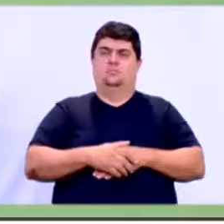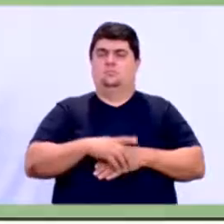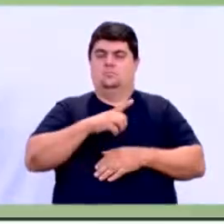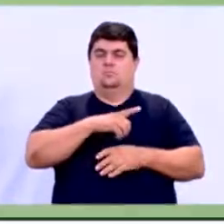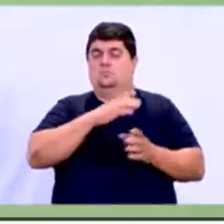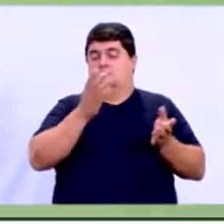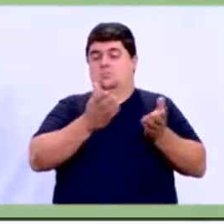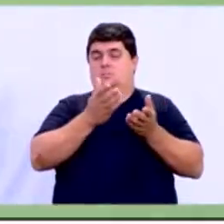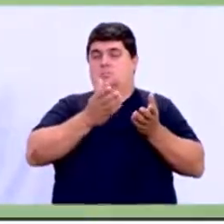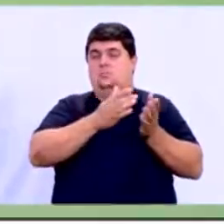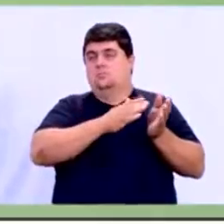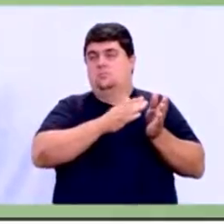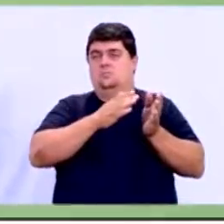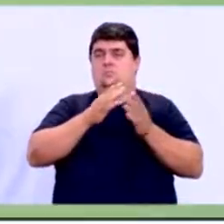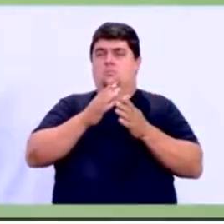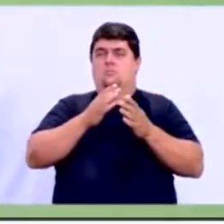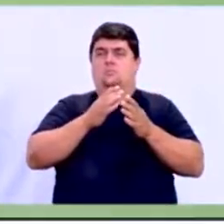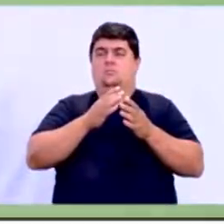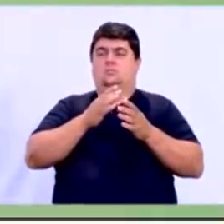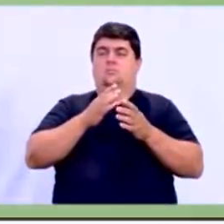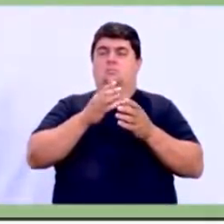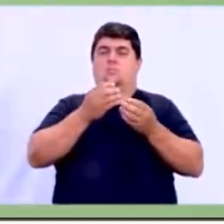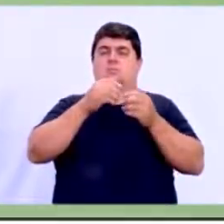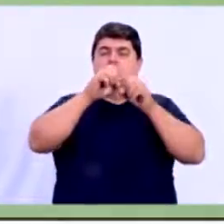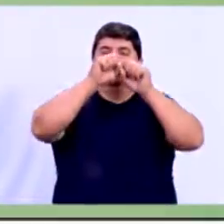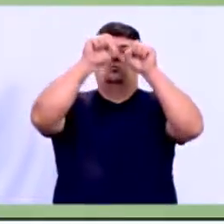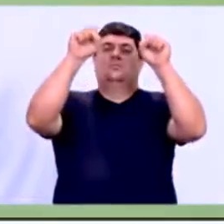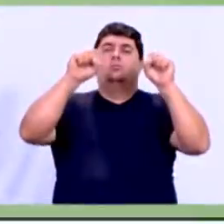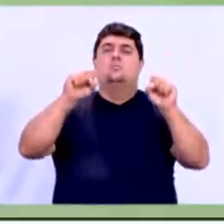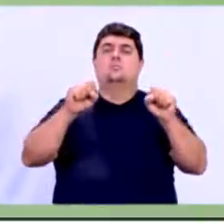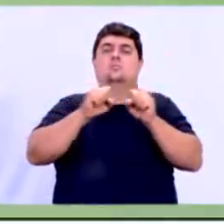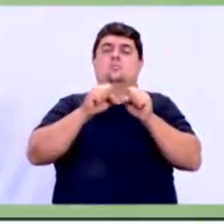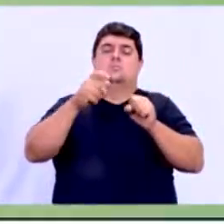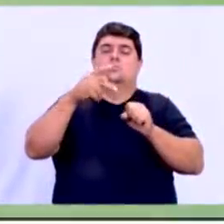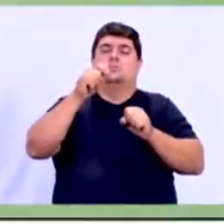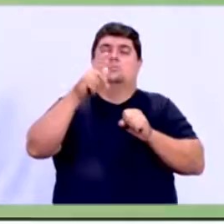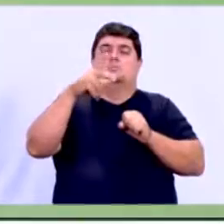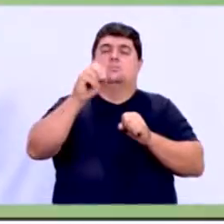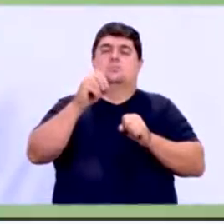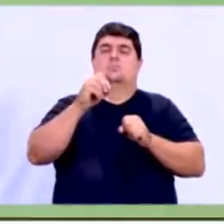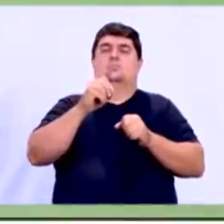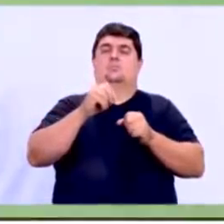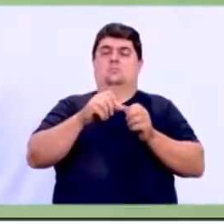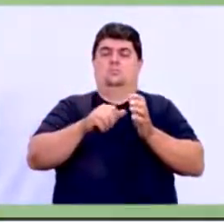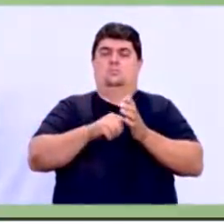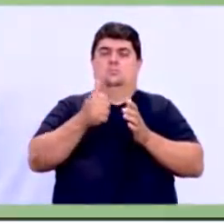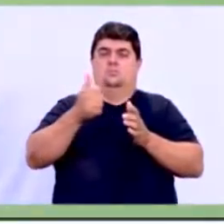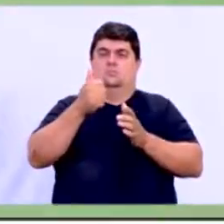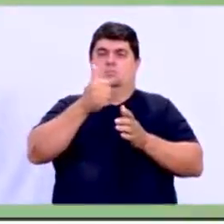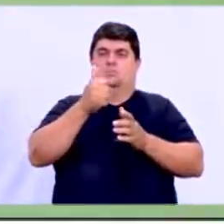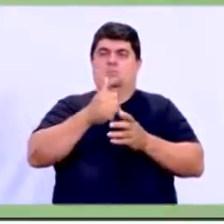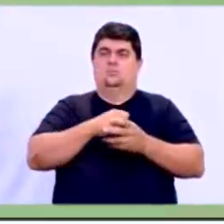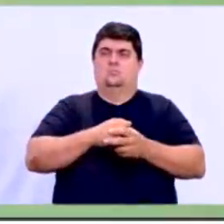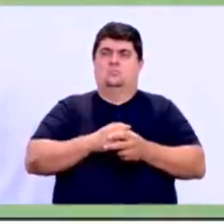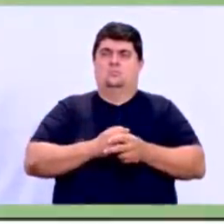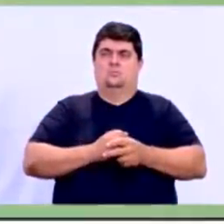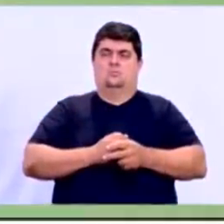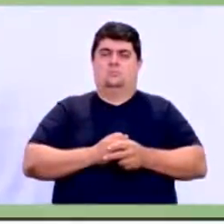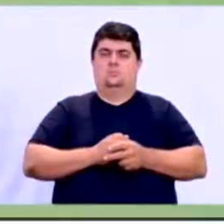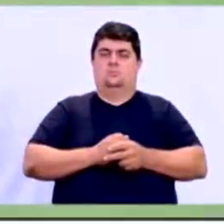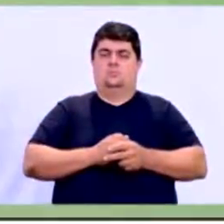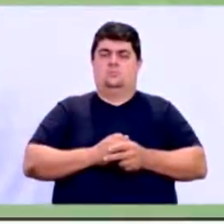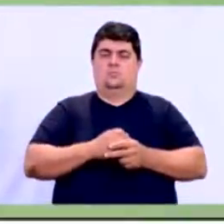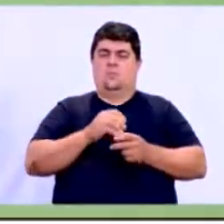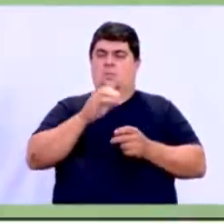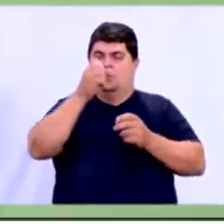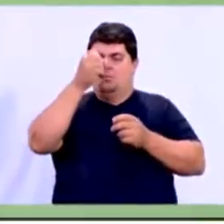veremos agora a estrutura do plano de negócio. Como é composto? Veremos inicialmente somente os itens, e depois